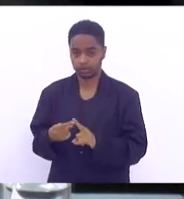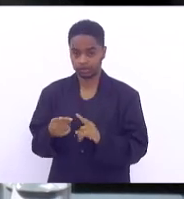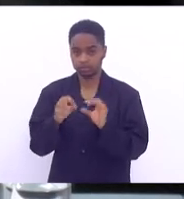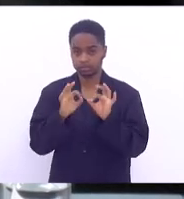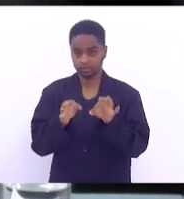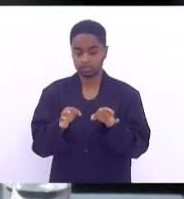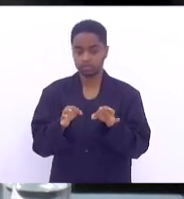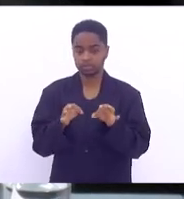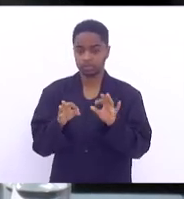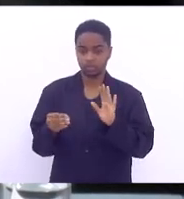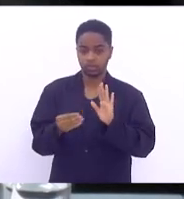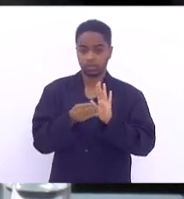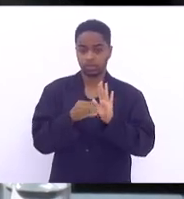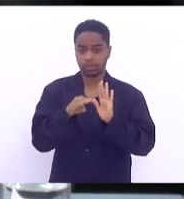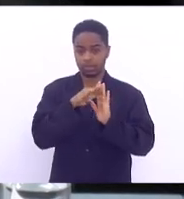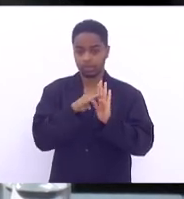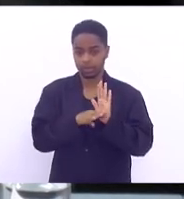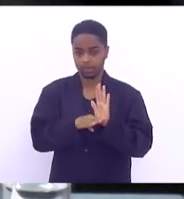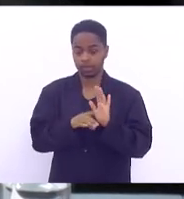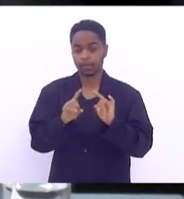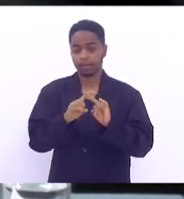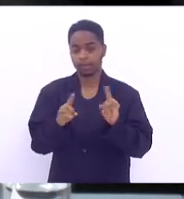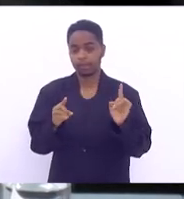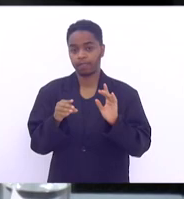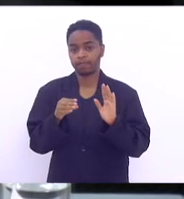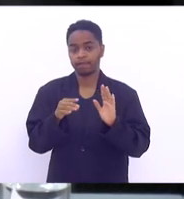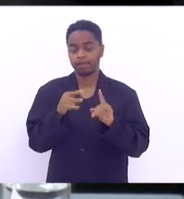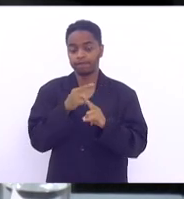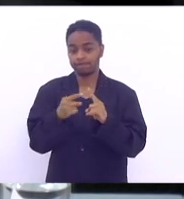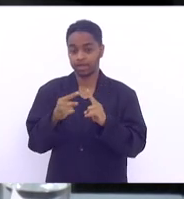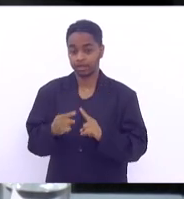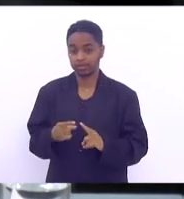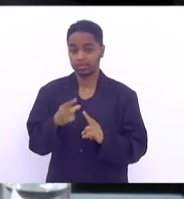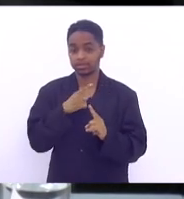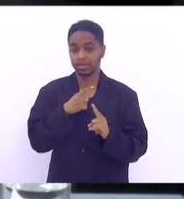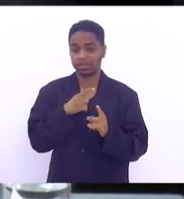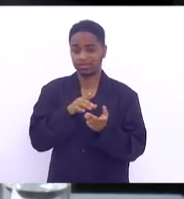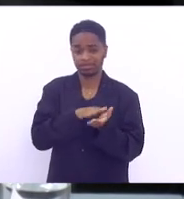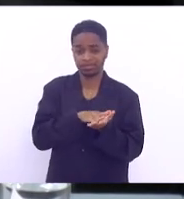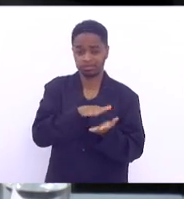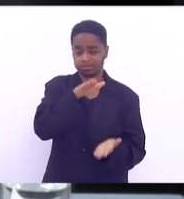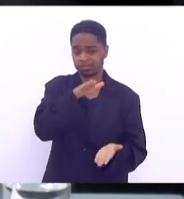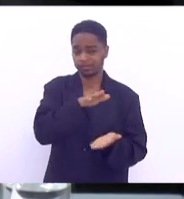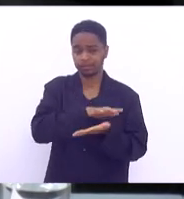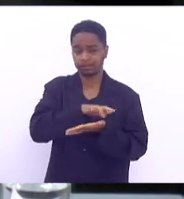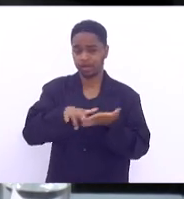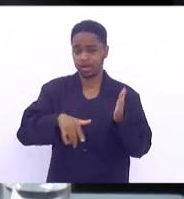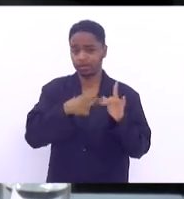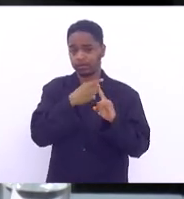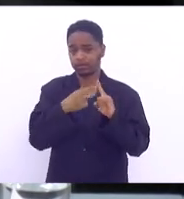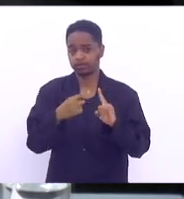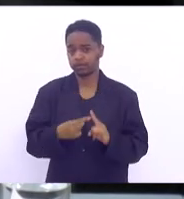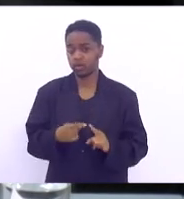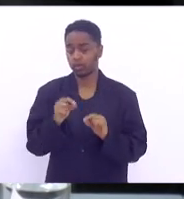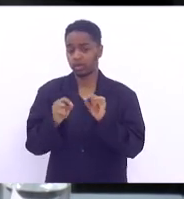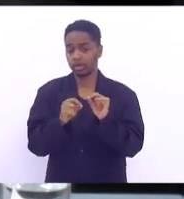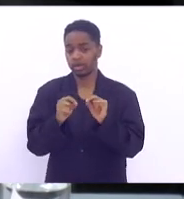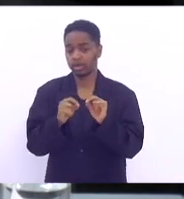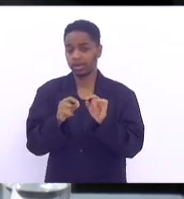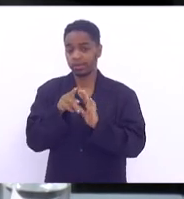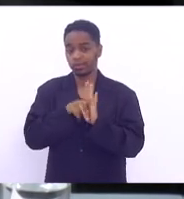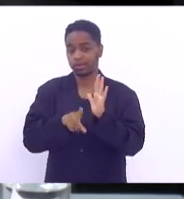à pauta. Entre esses vetos que irão à pauta, tem uma pilha deles, que são vetos